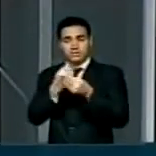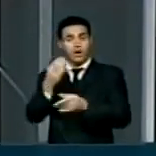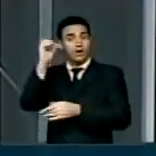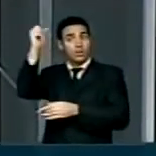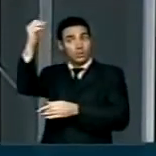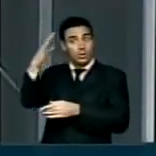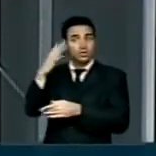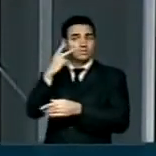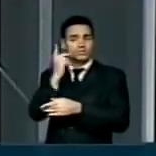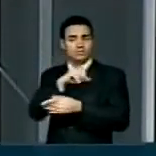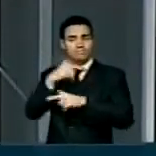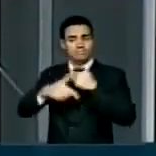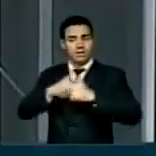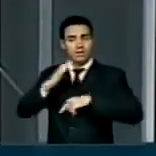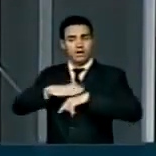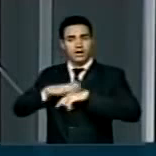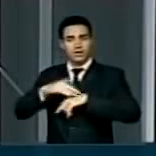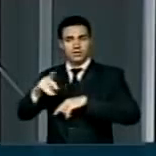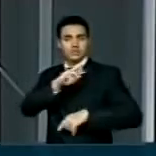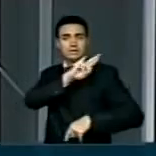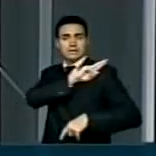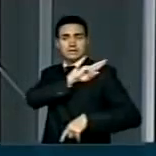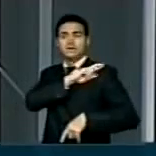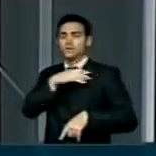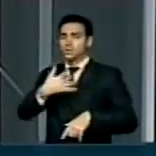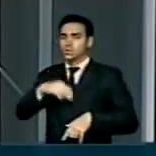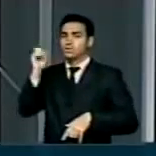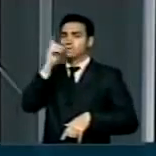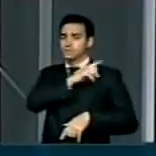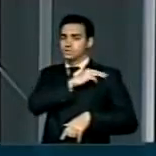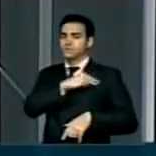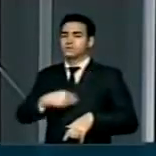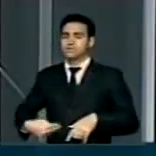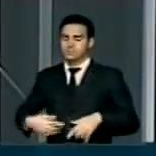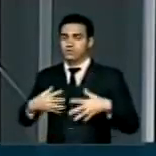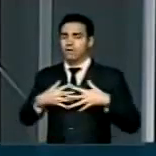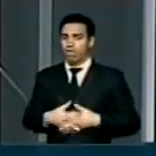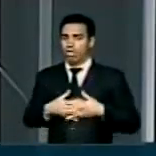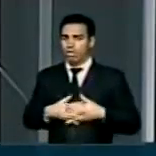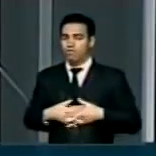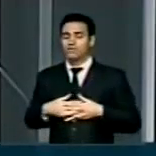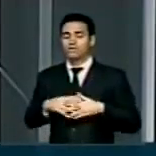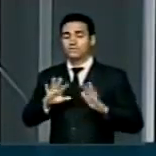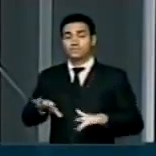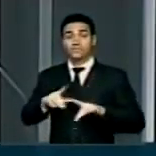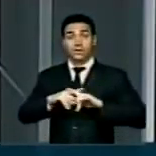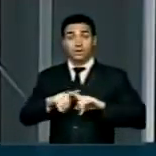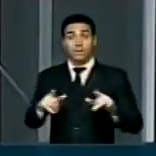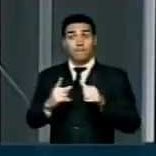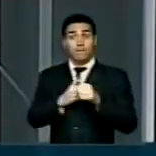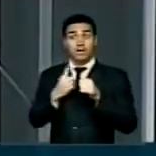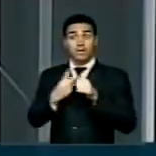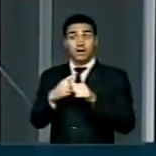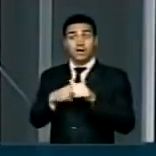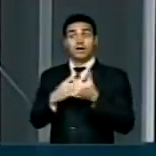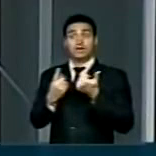bem desempenhar aquela função que é deveras complicada. E já vou lançar o primeiro desafio